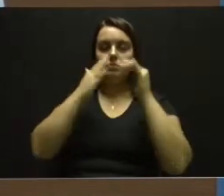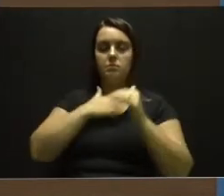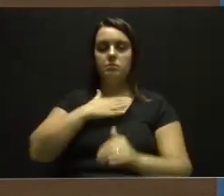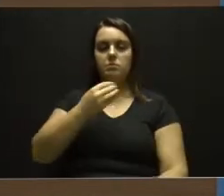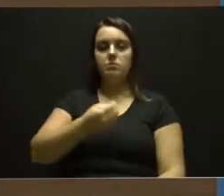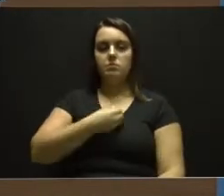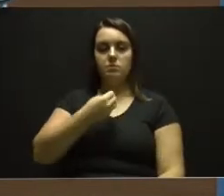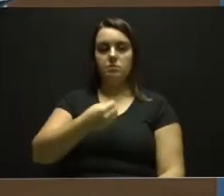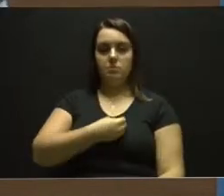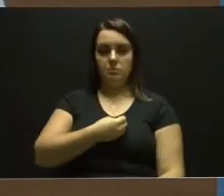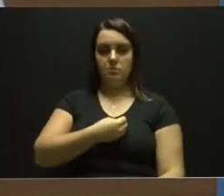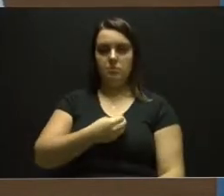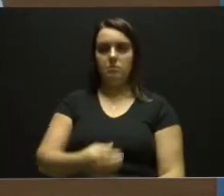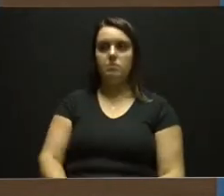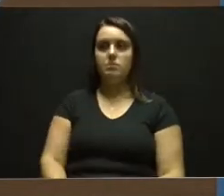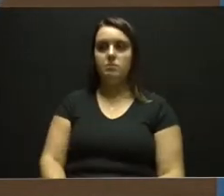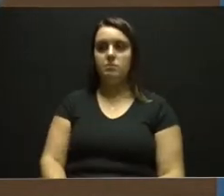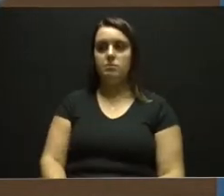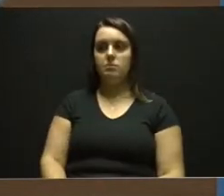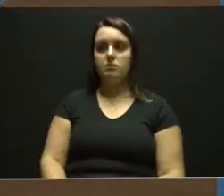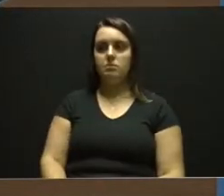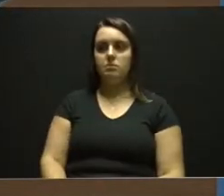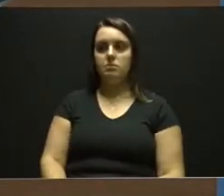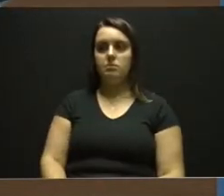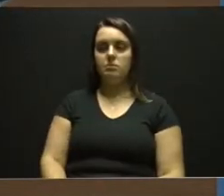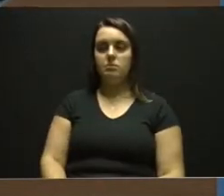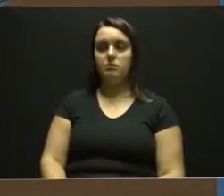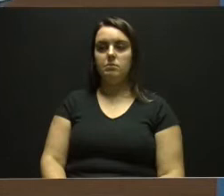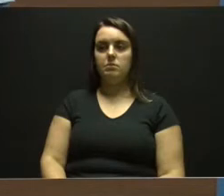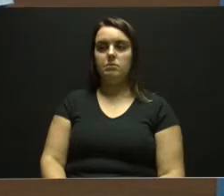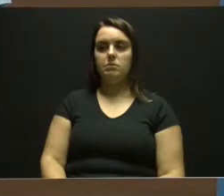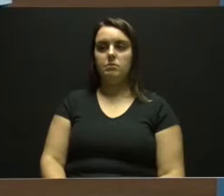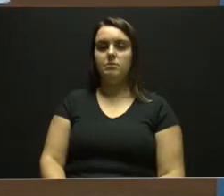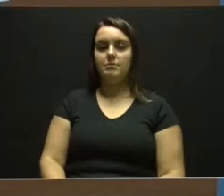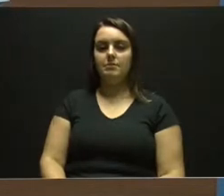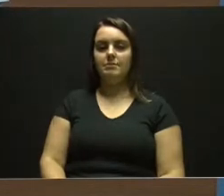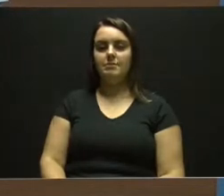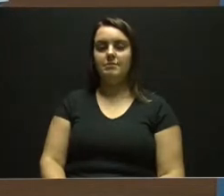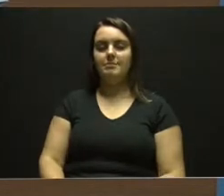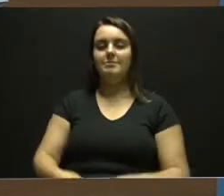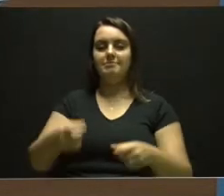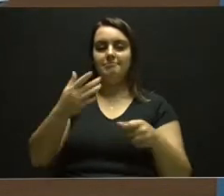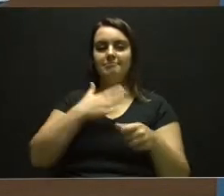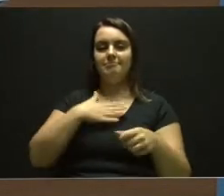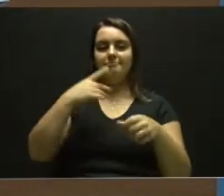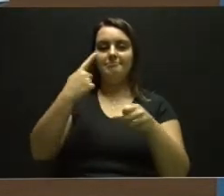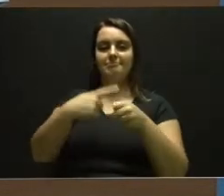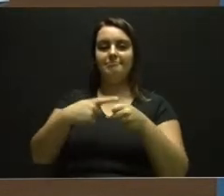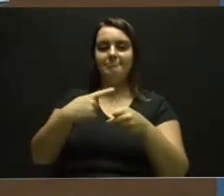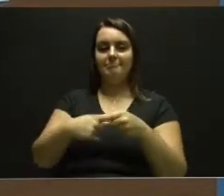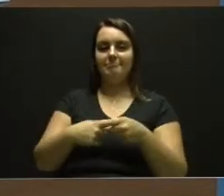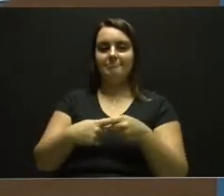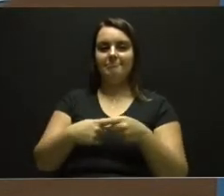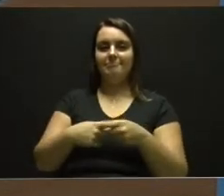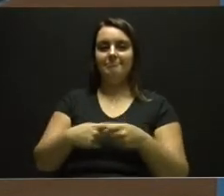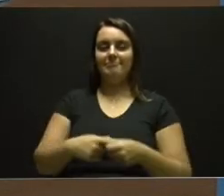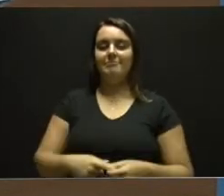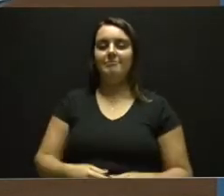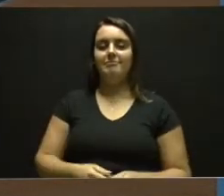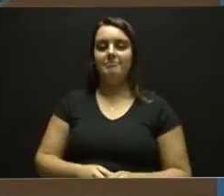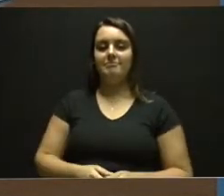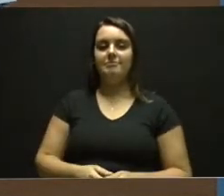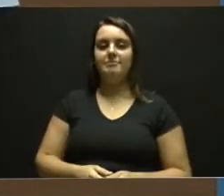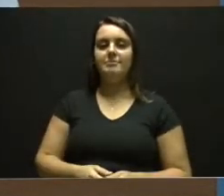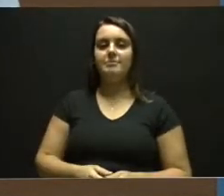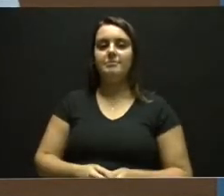família na minha entidade foi a minha cidade lupi disse